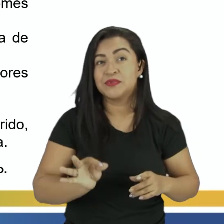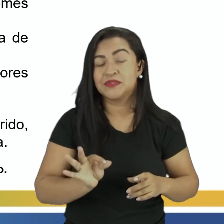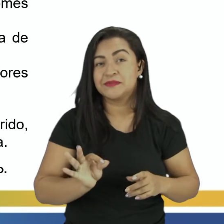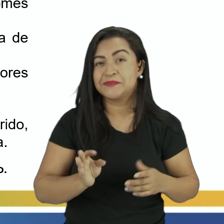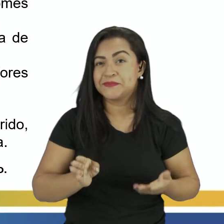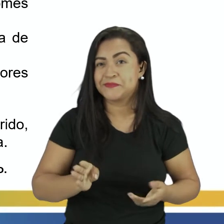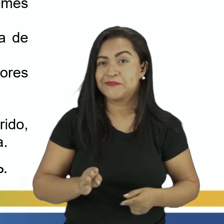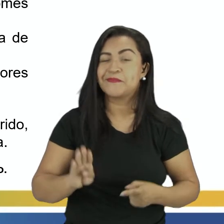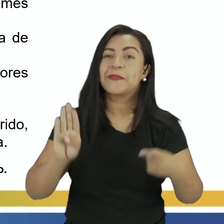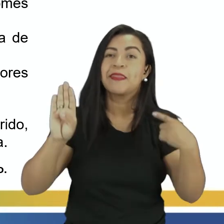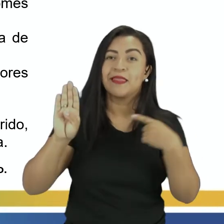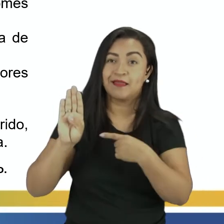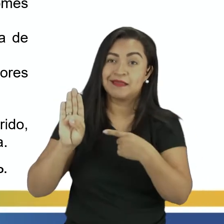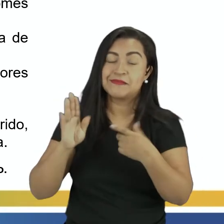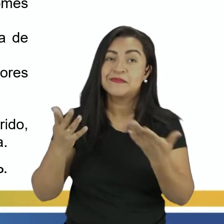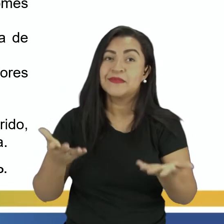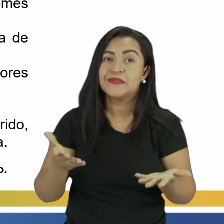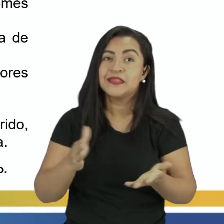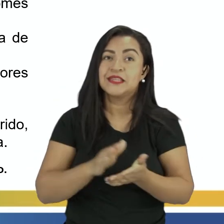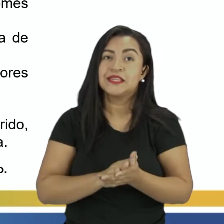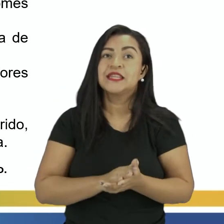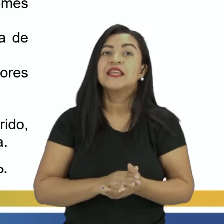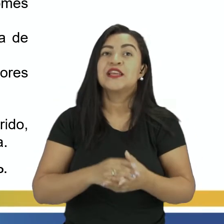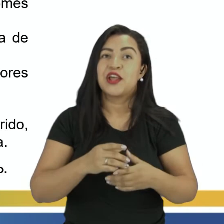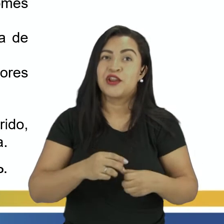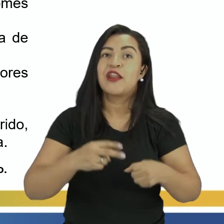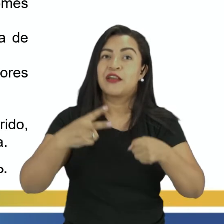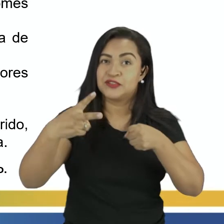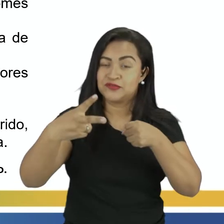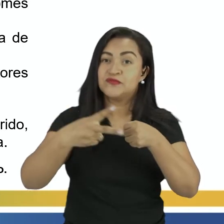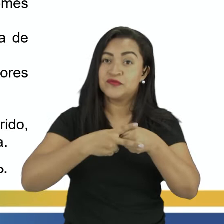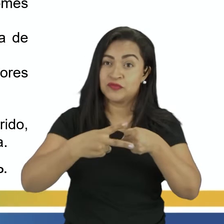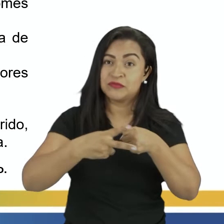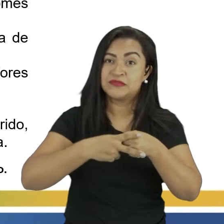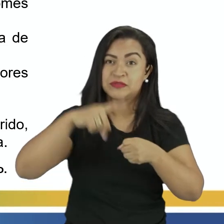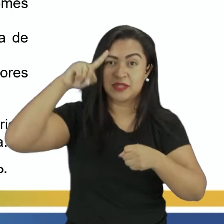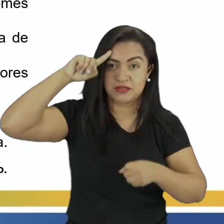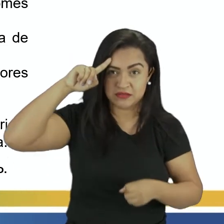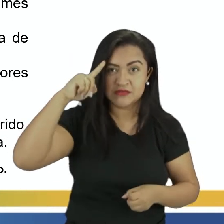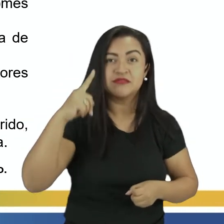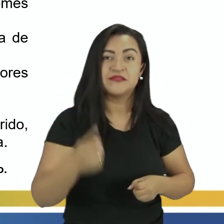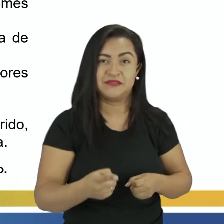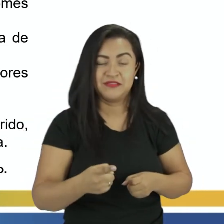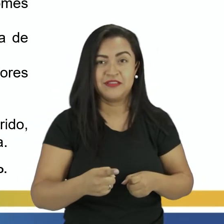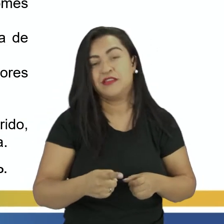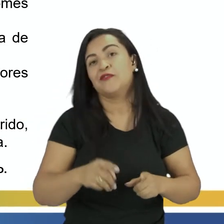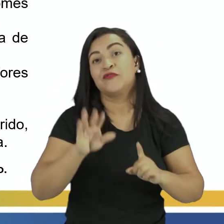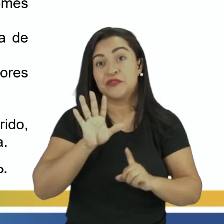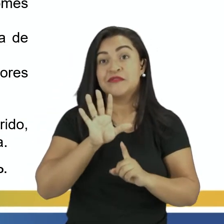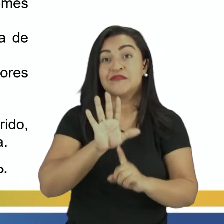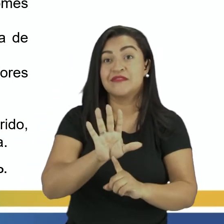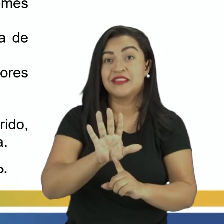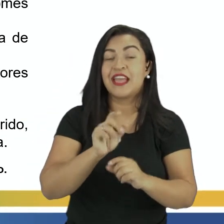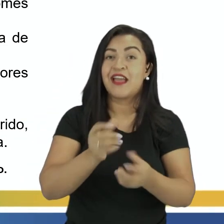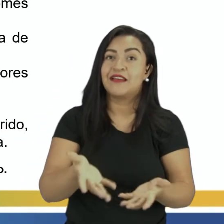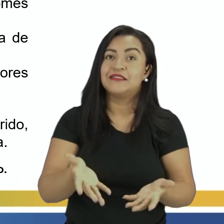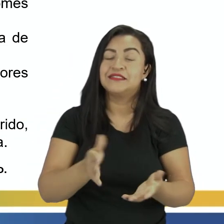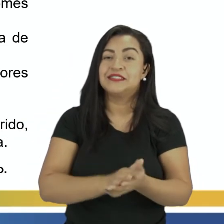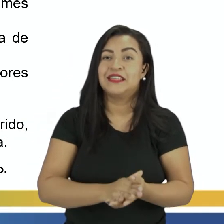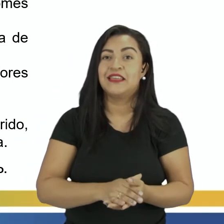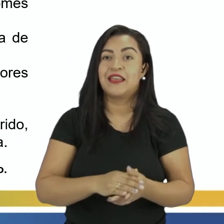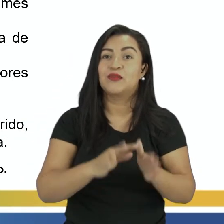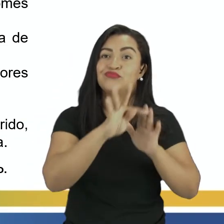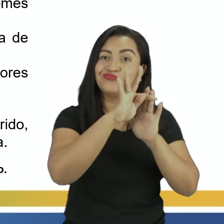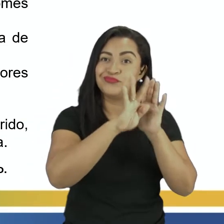Seria letra B, o predomínio de formas verbais no imperativo que vão evidenciar que vai se tratar de um texto que